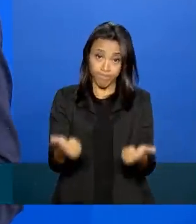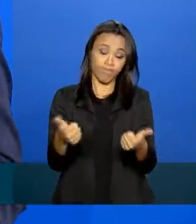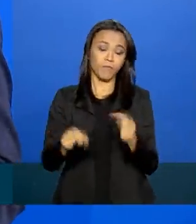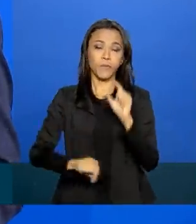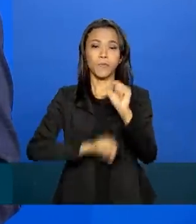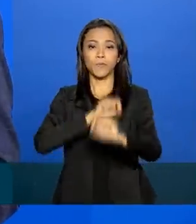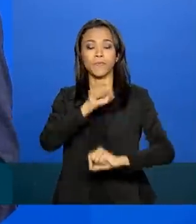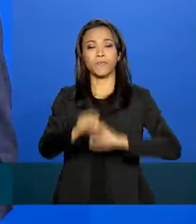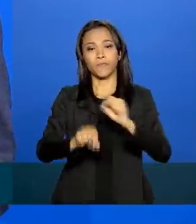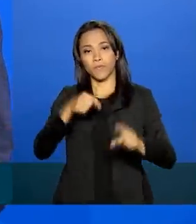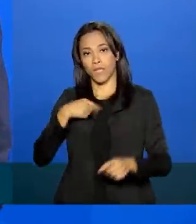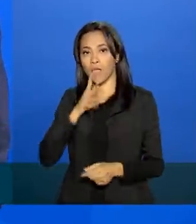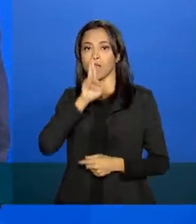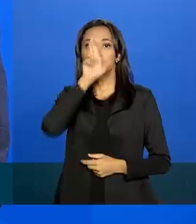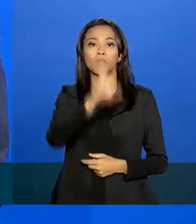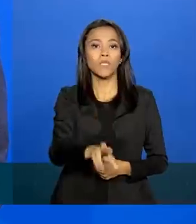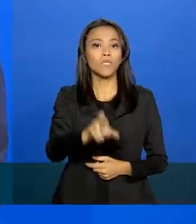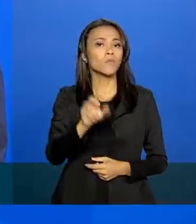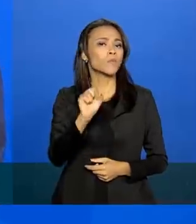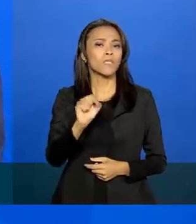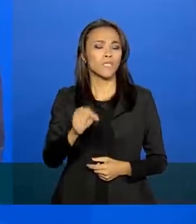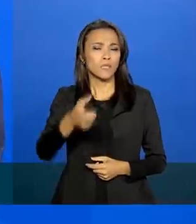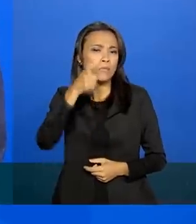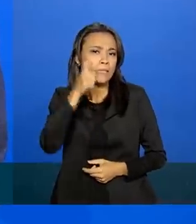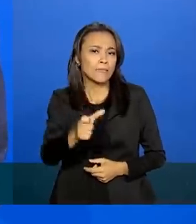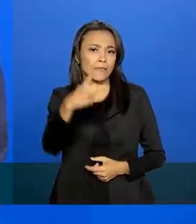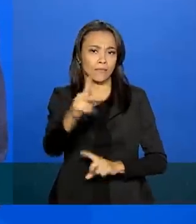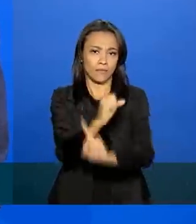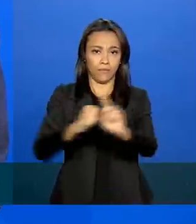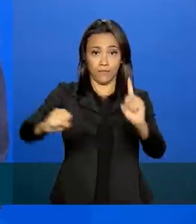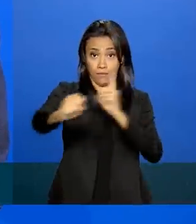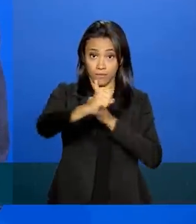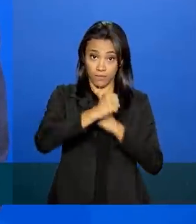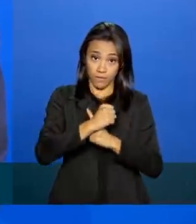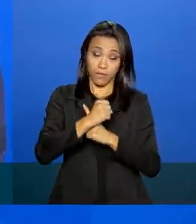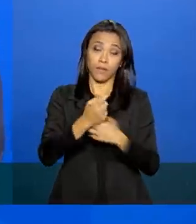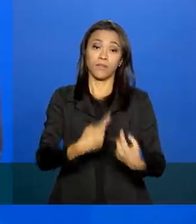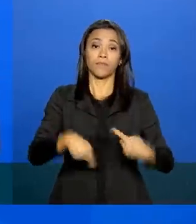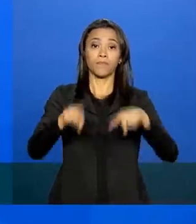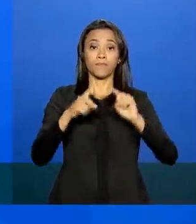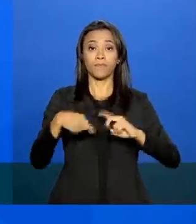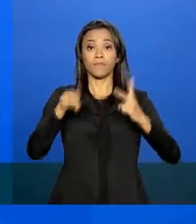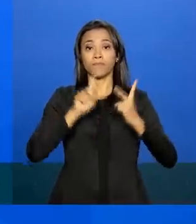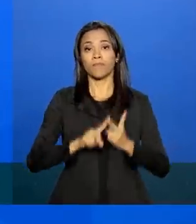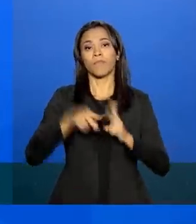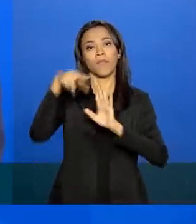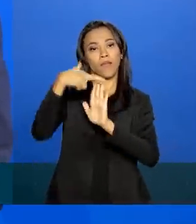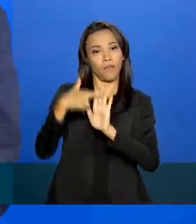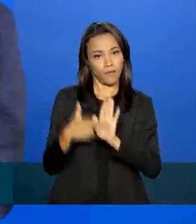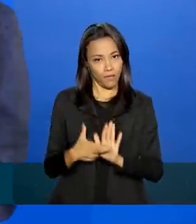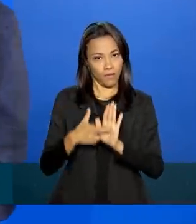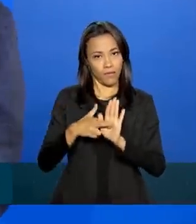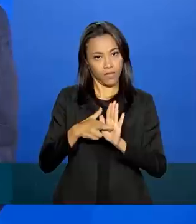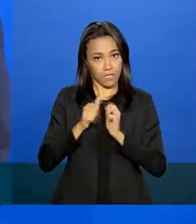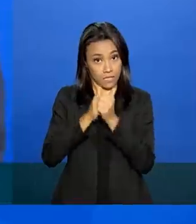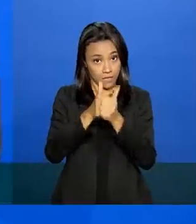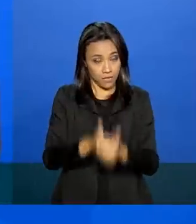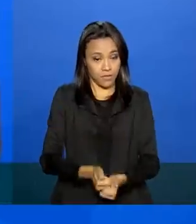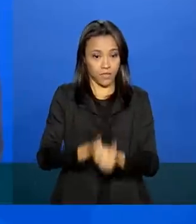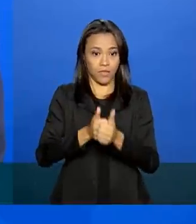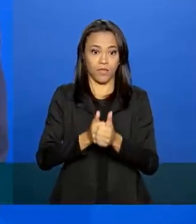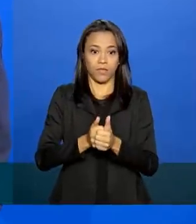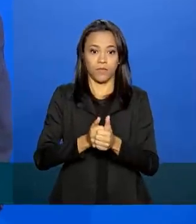aos interesses da sociedade a estabilidade regulatória e jurídica o apê a